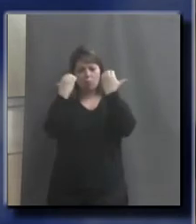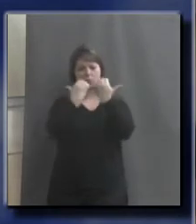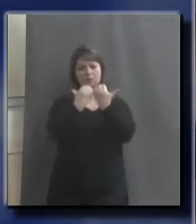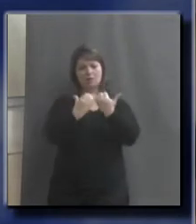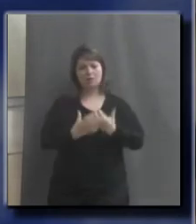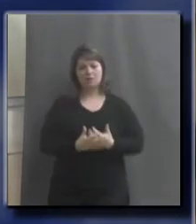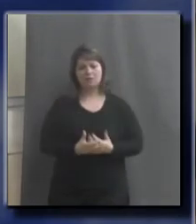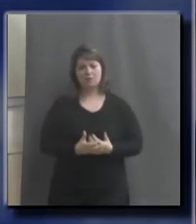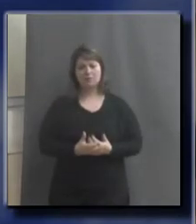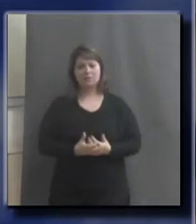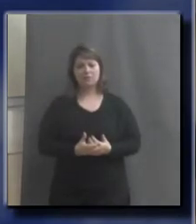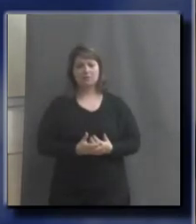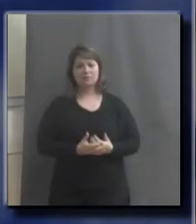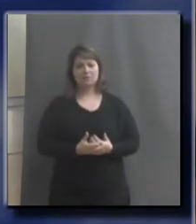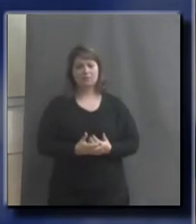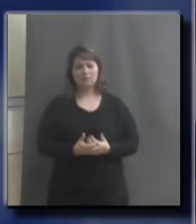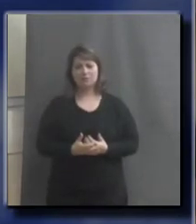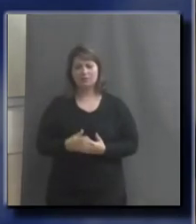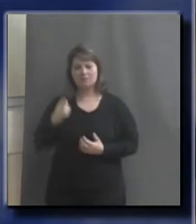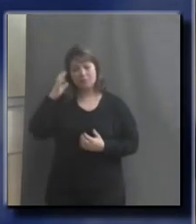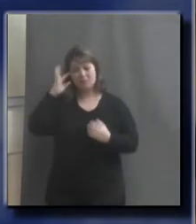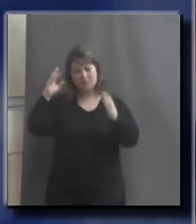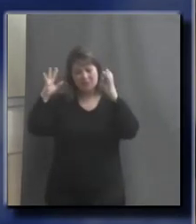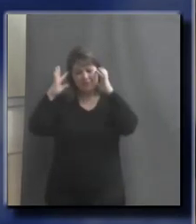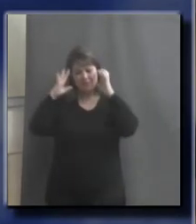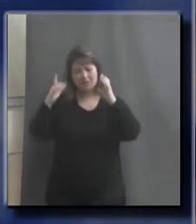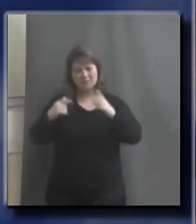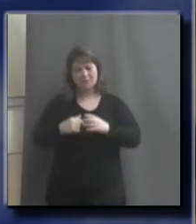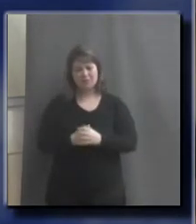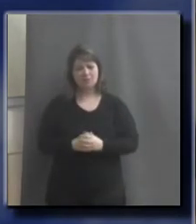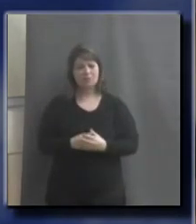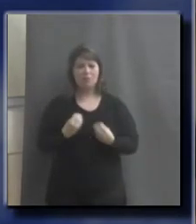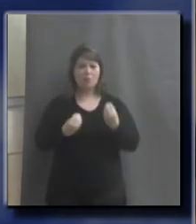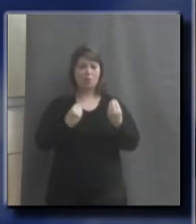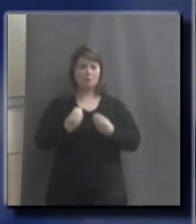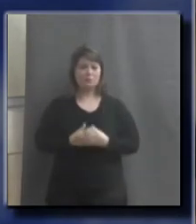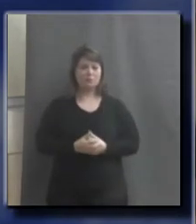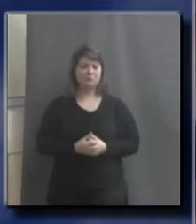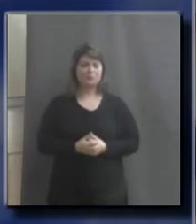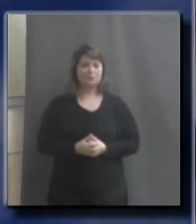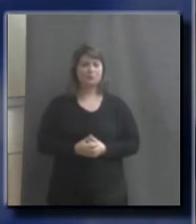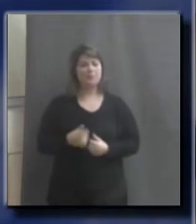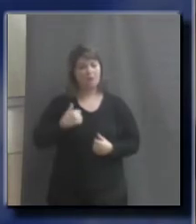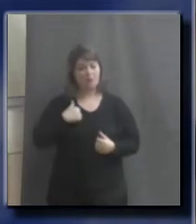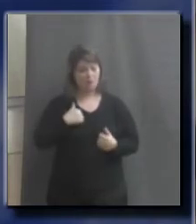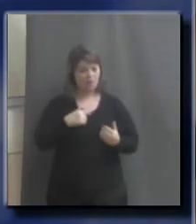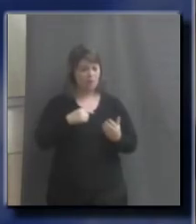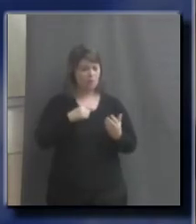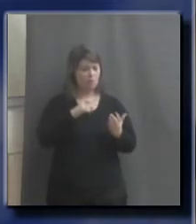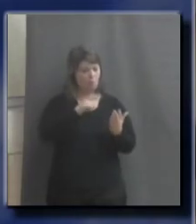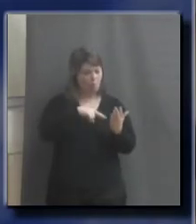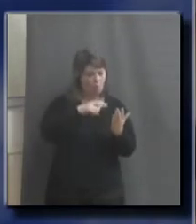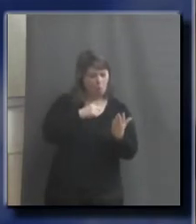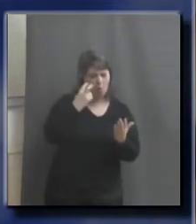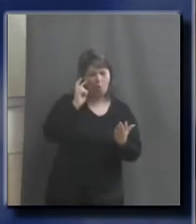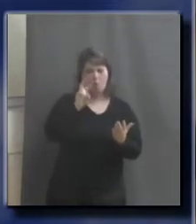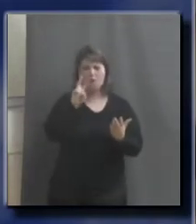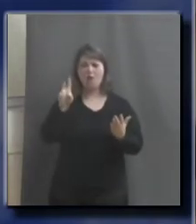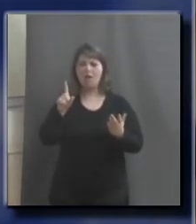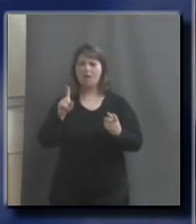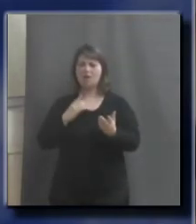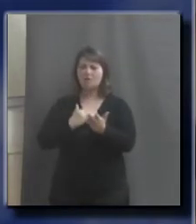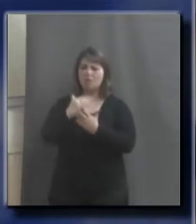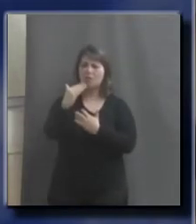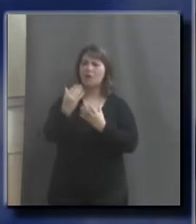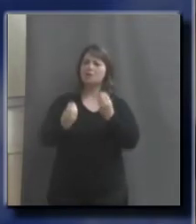né, isso pensando em função principal do Conselho, né? Então, eu fiz um exercício de olhar para aquilo que dispara, né,